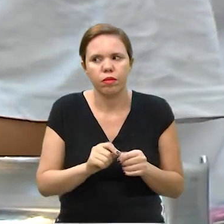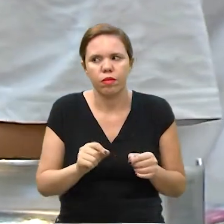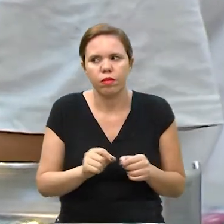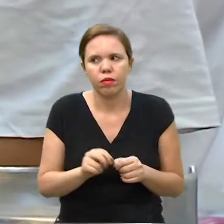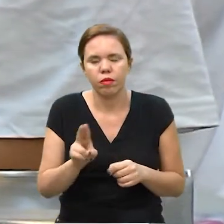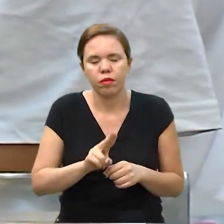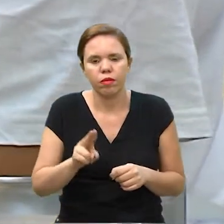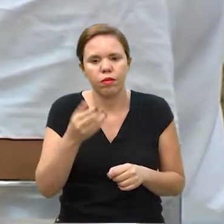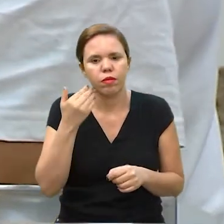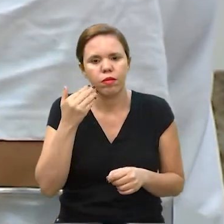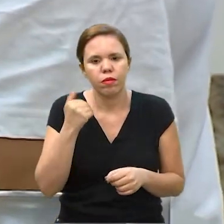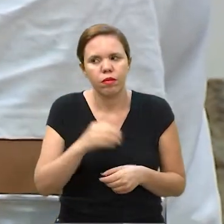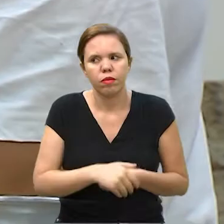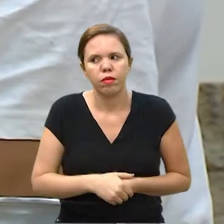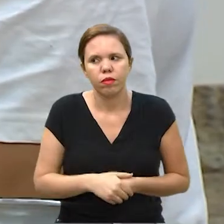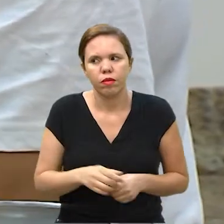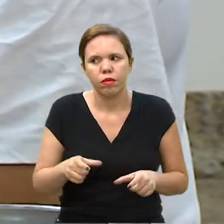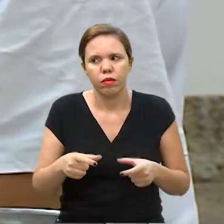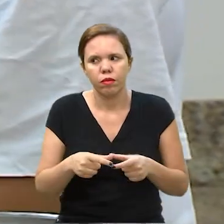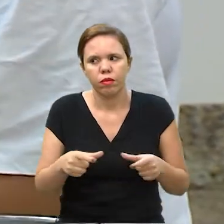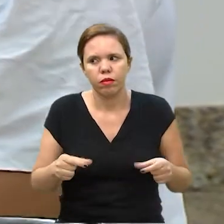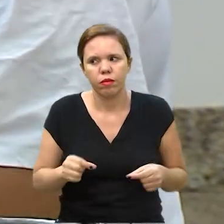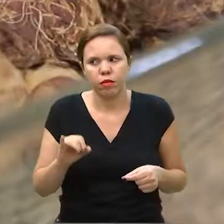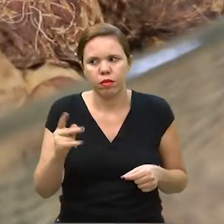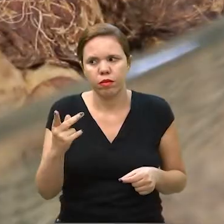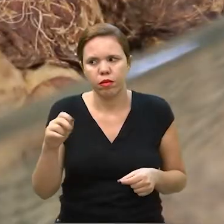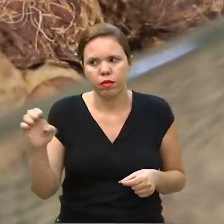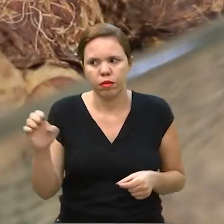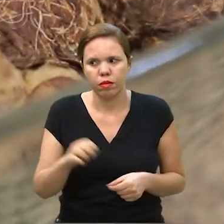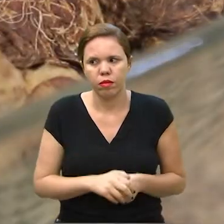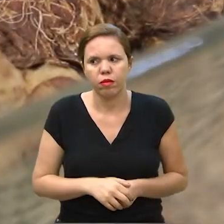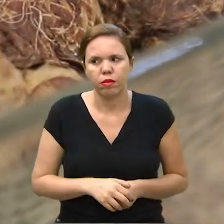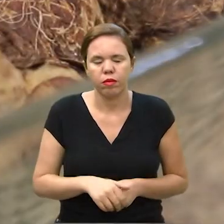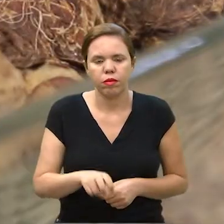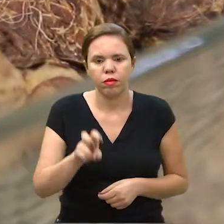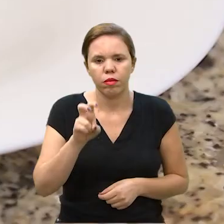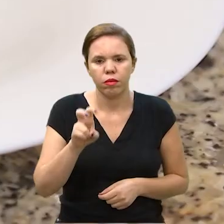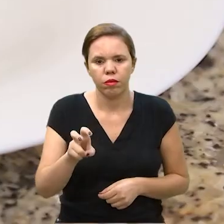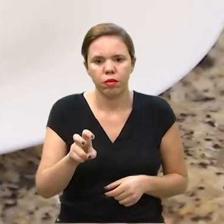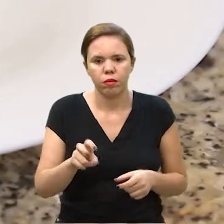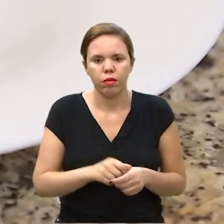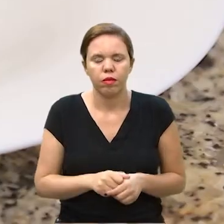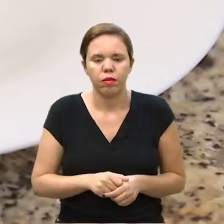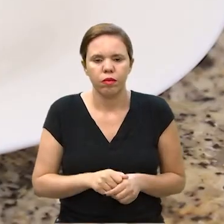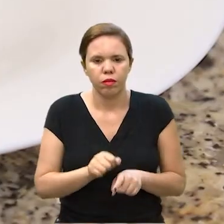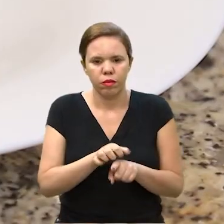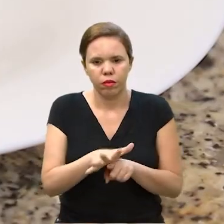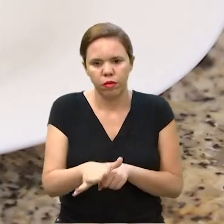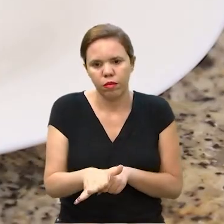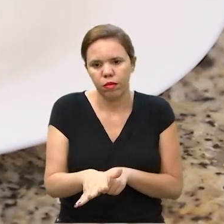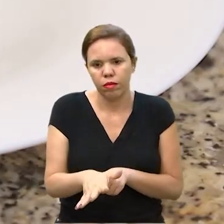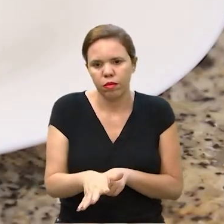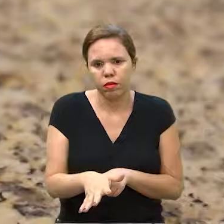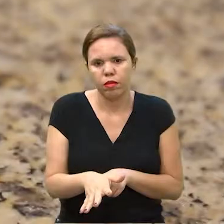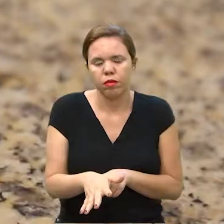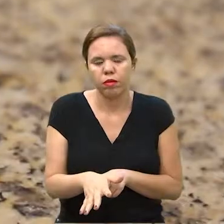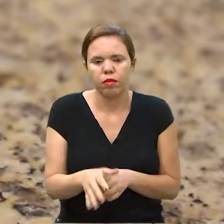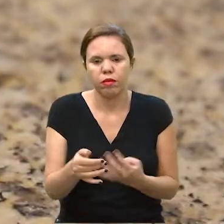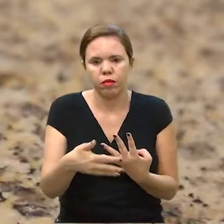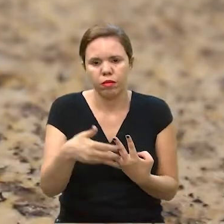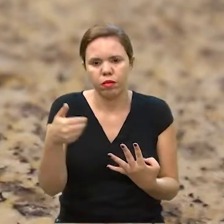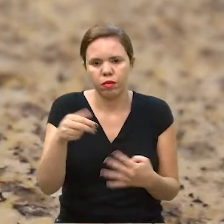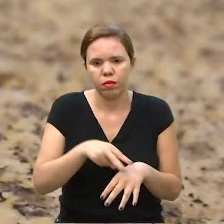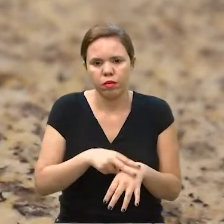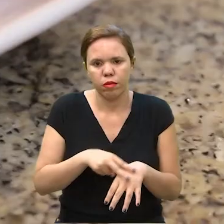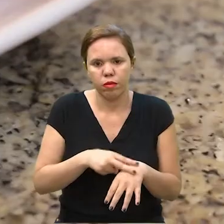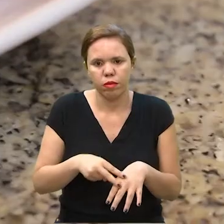serão usados para fazer o quibe de inhame. 5 inhames, salsinha e cebolinha a gosto, uma